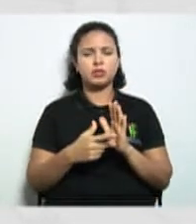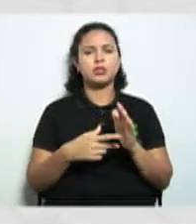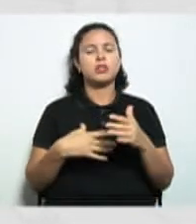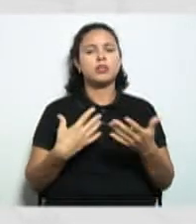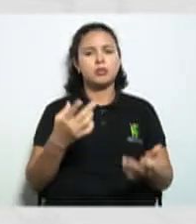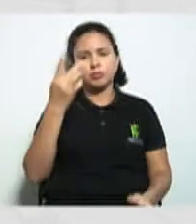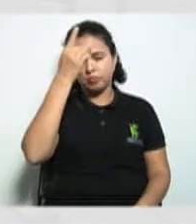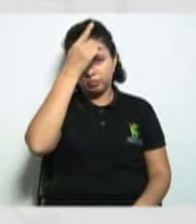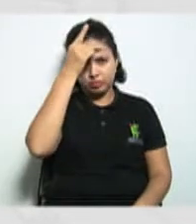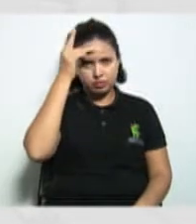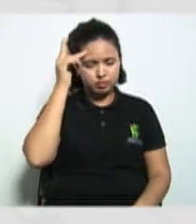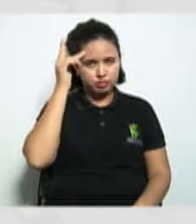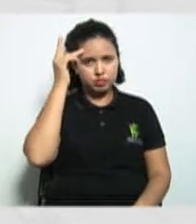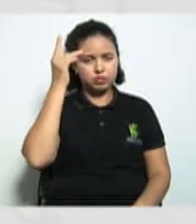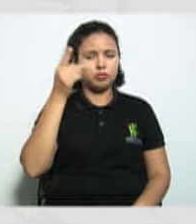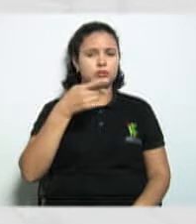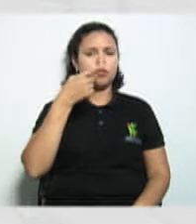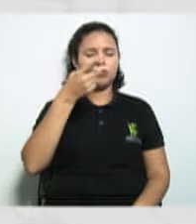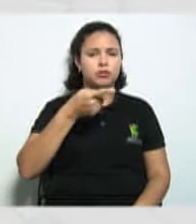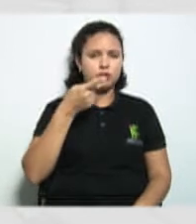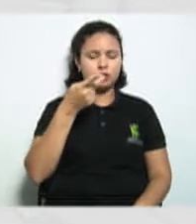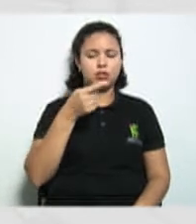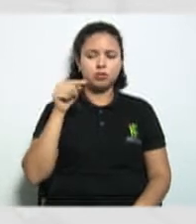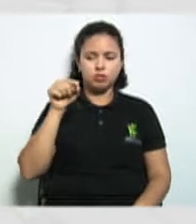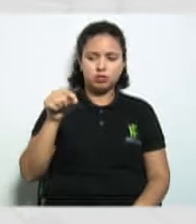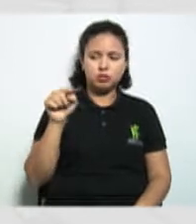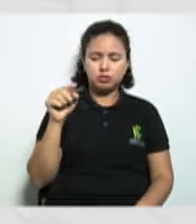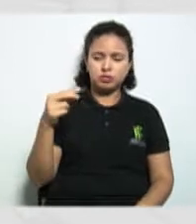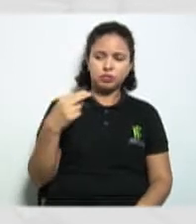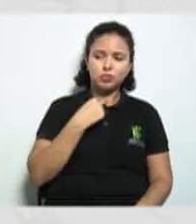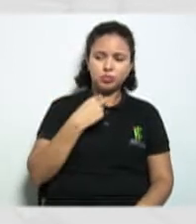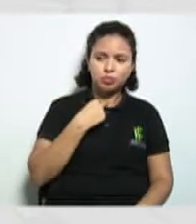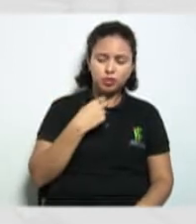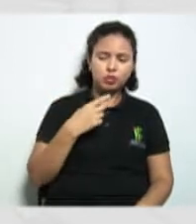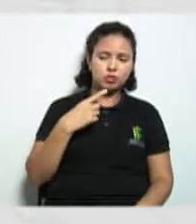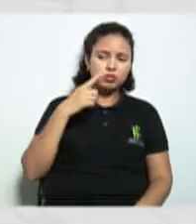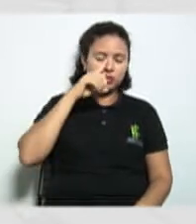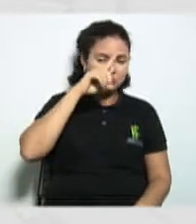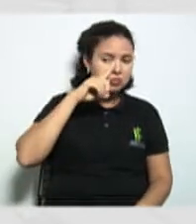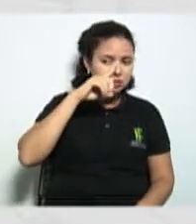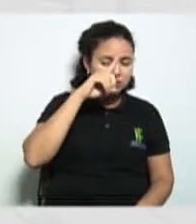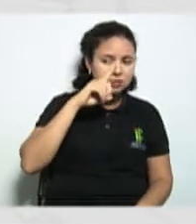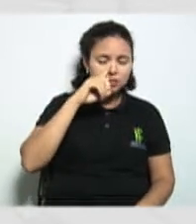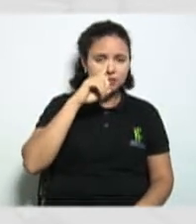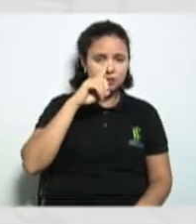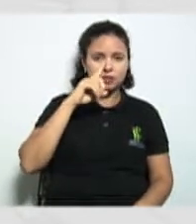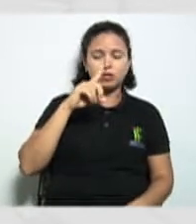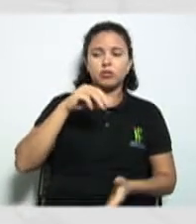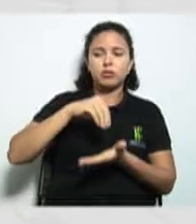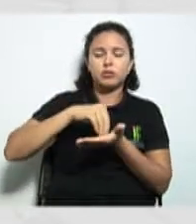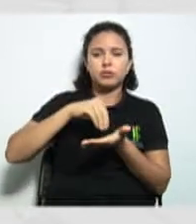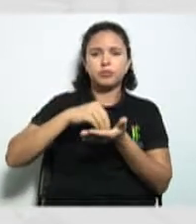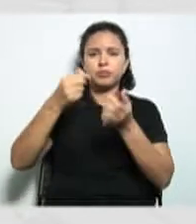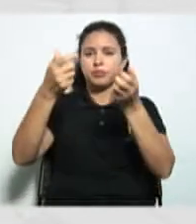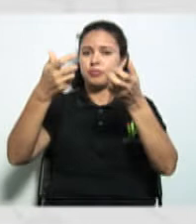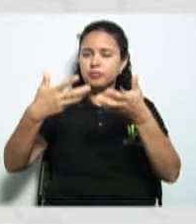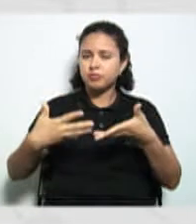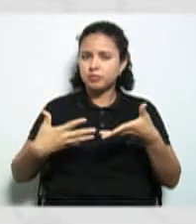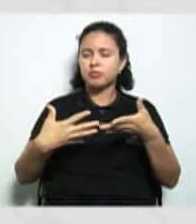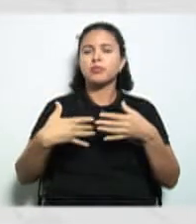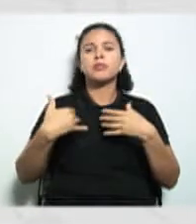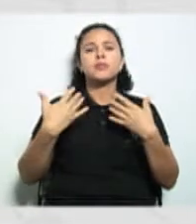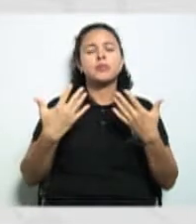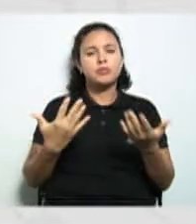lhe diz para não fazer algo porque é perigoso, mas sem explicar a razão dessa afirmação, provavelmente